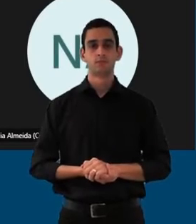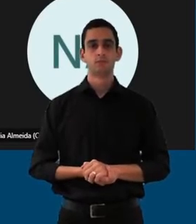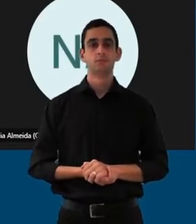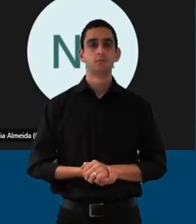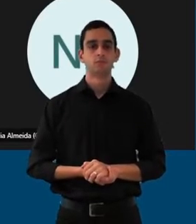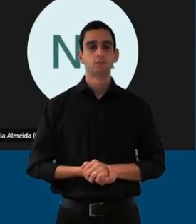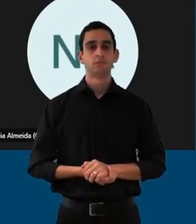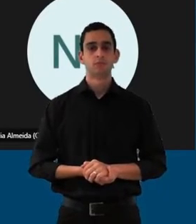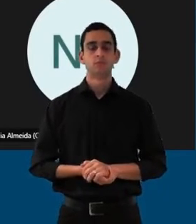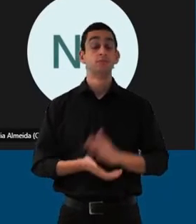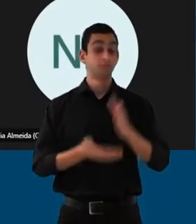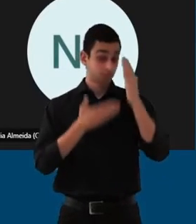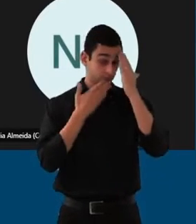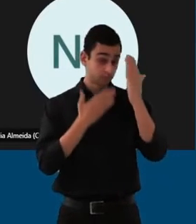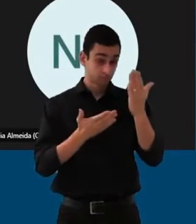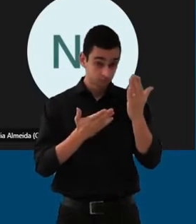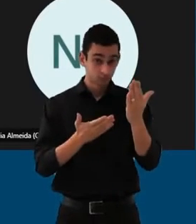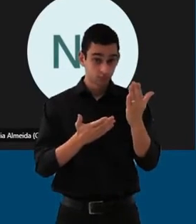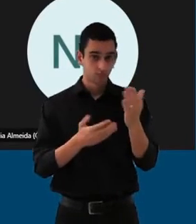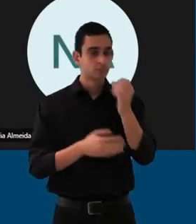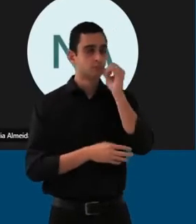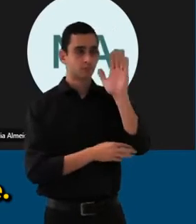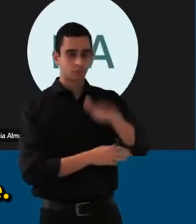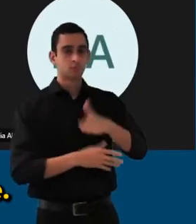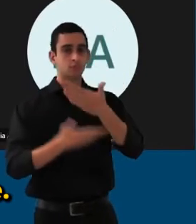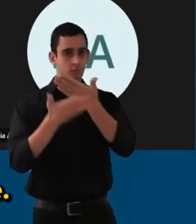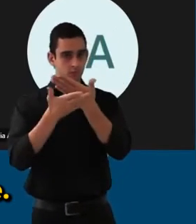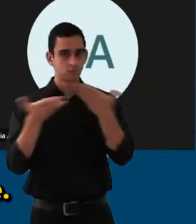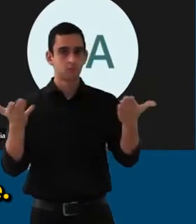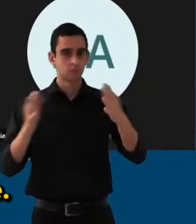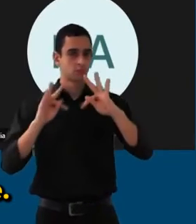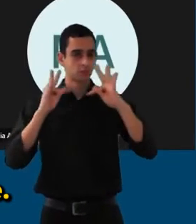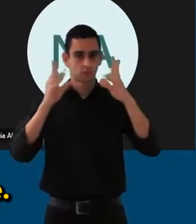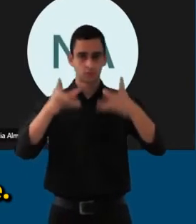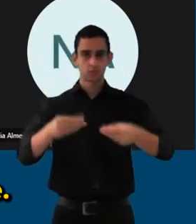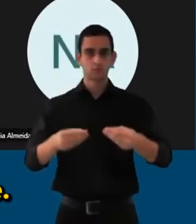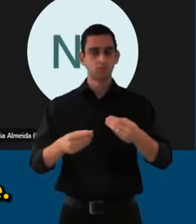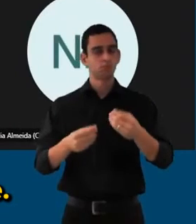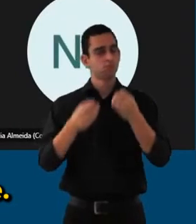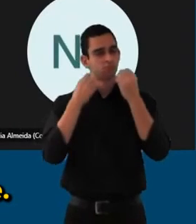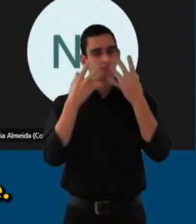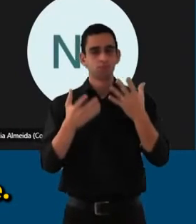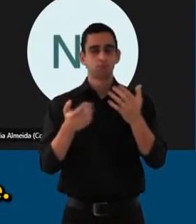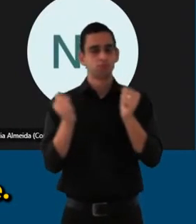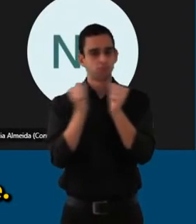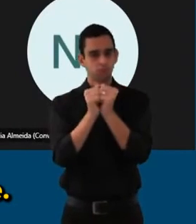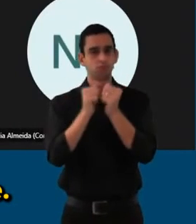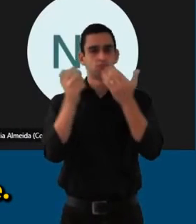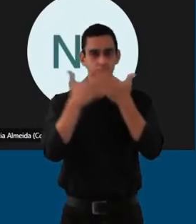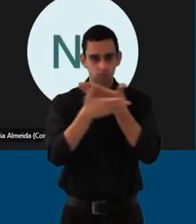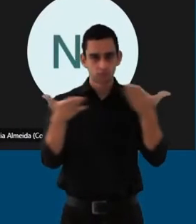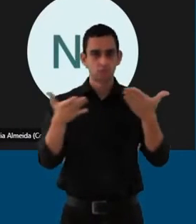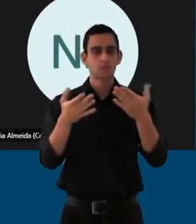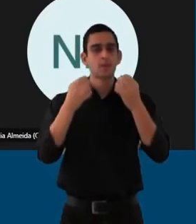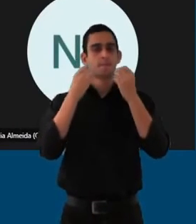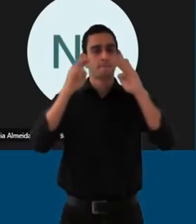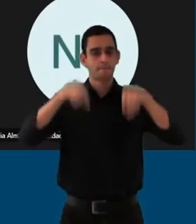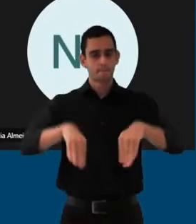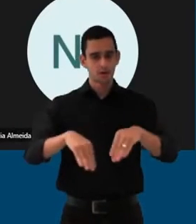Obrigado. Boa tarde a todos, né? É um prazer em vê-los aí bem e com saúde,